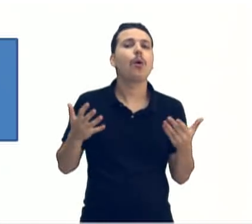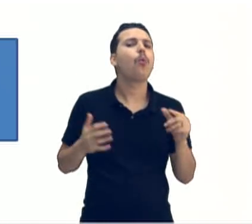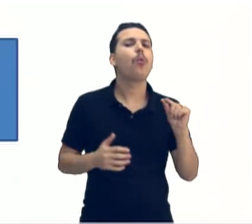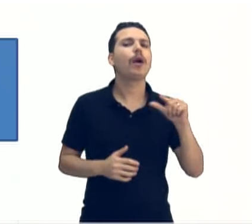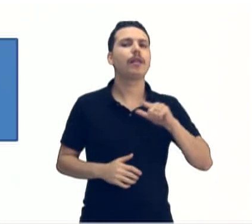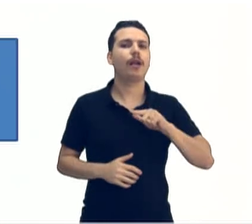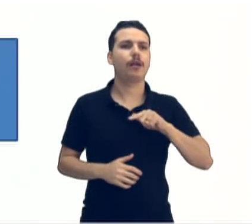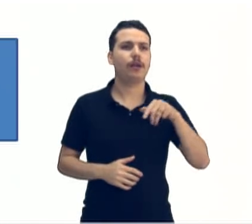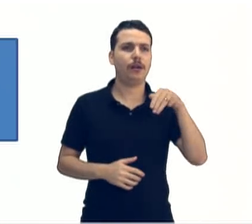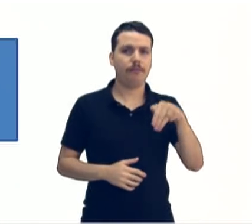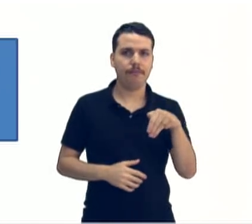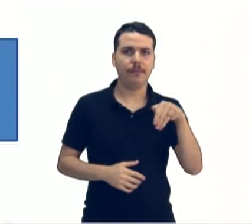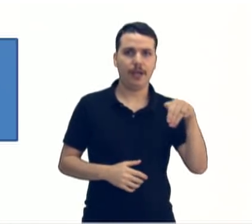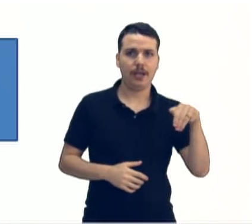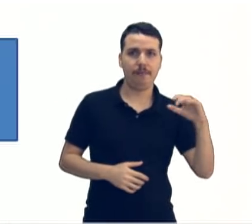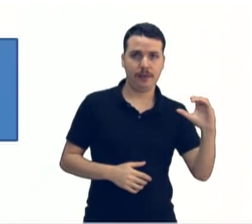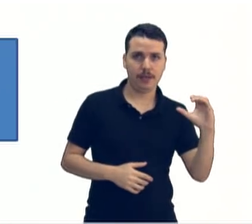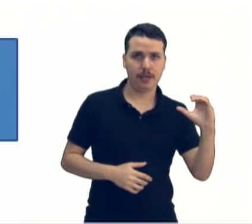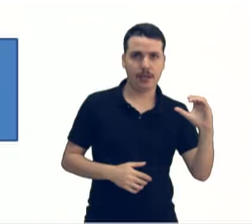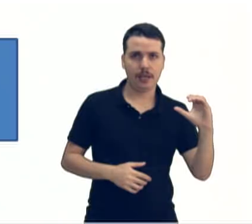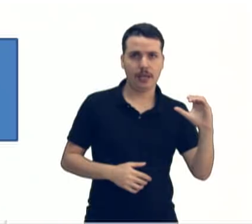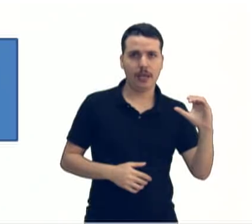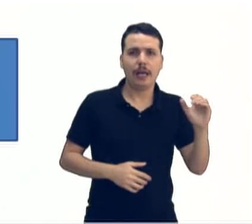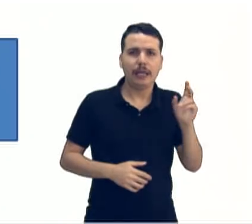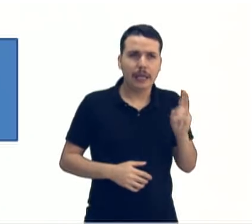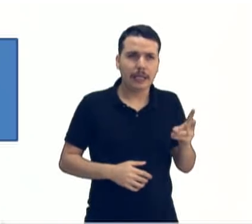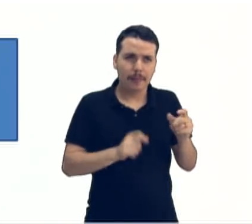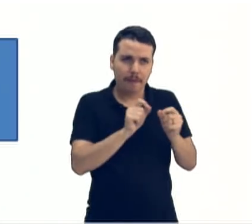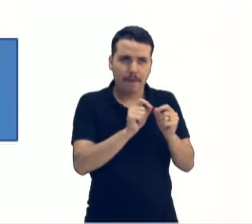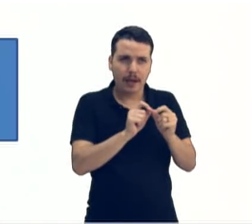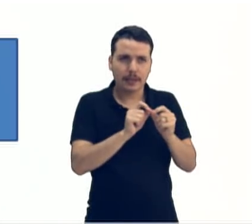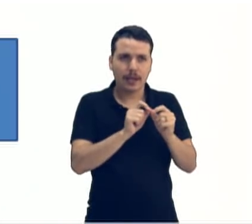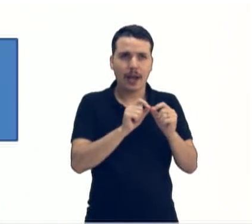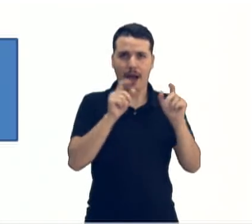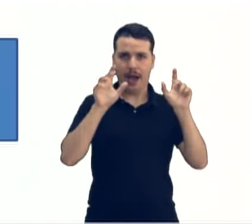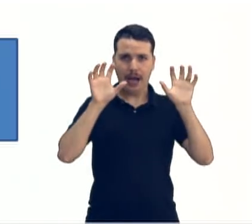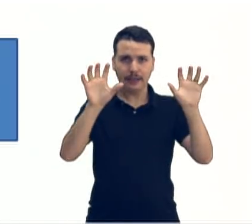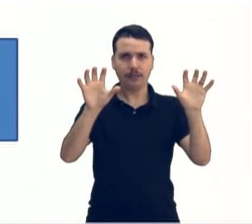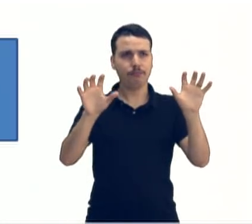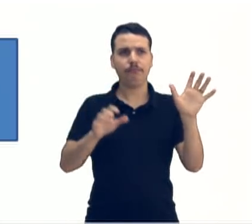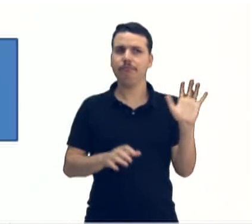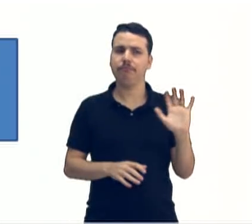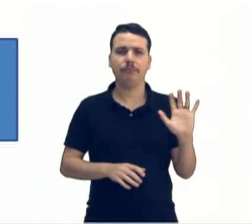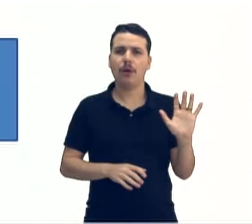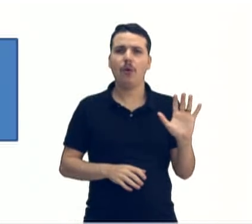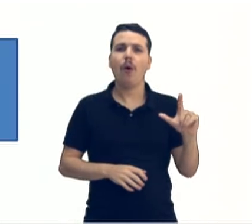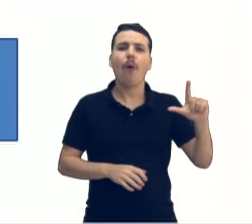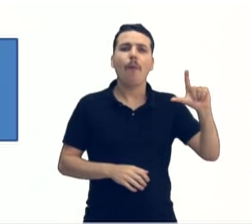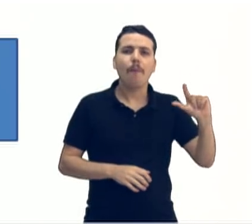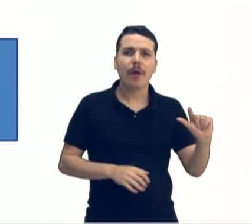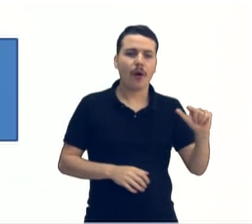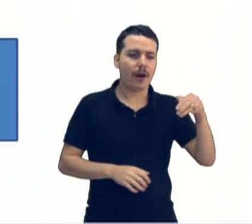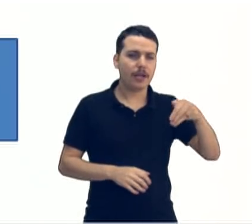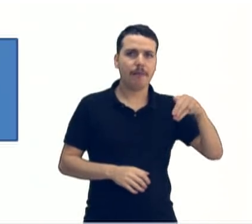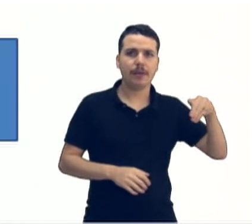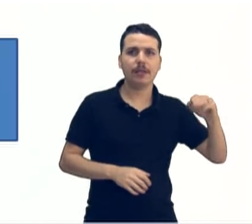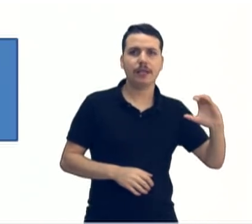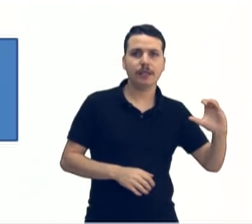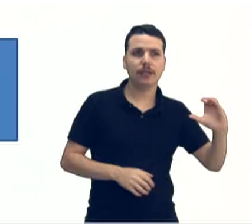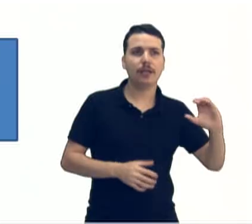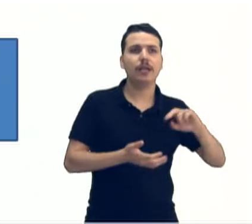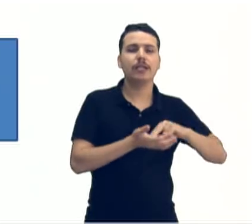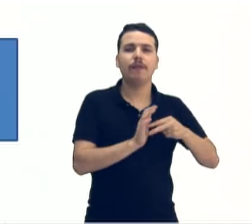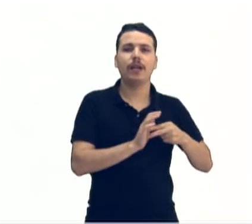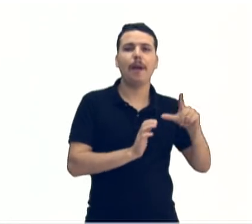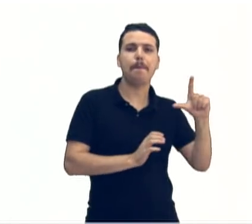múltiplos comuns, eu sempre preciso fazer dessa forma? Não. O menor múltiplo comum é chamado de